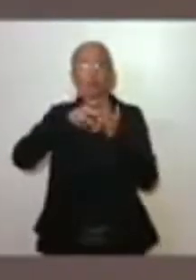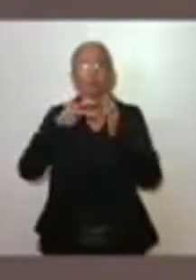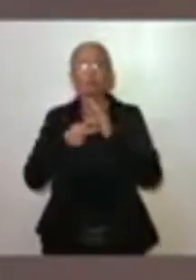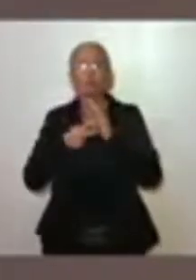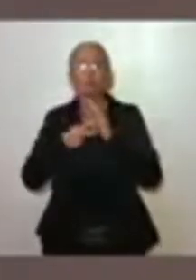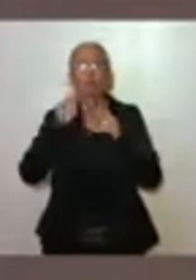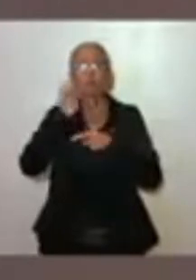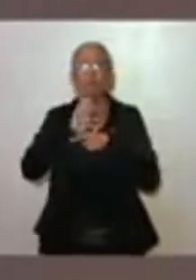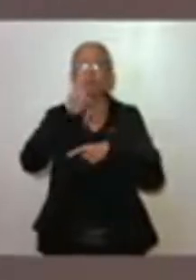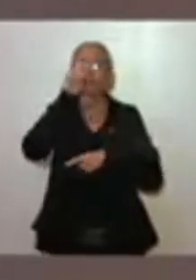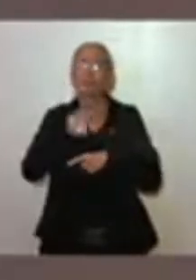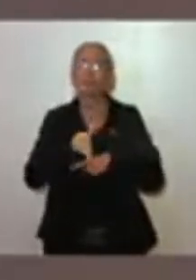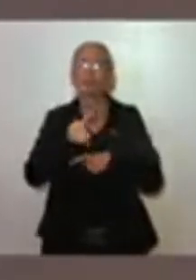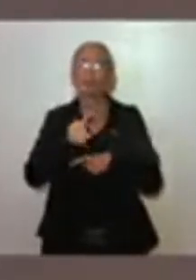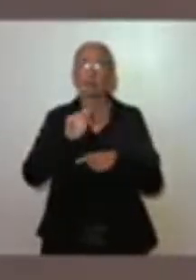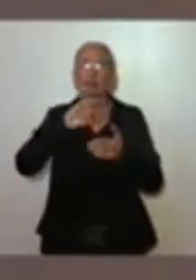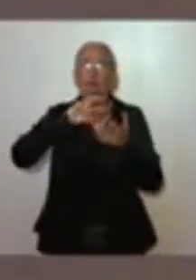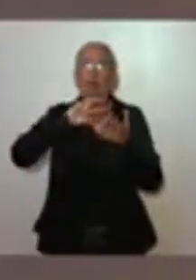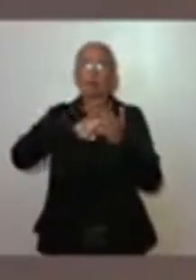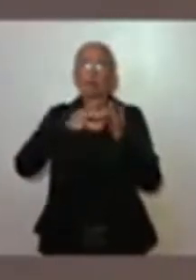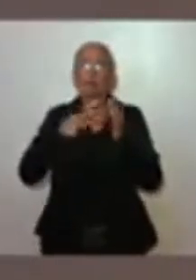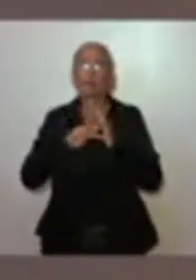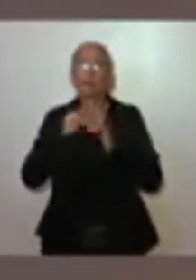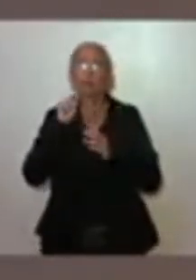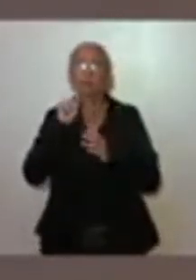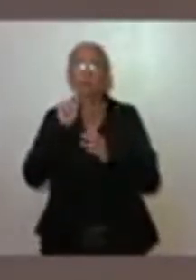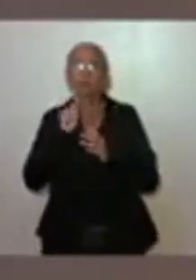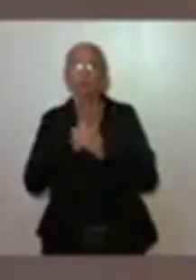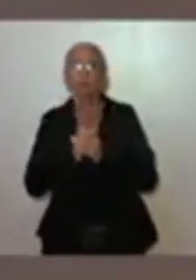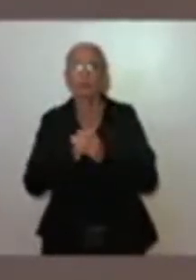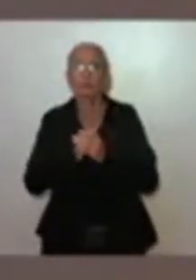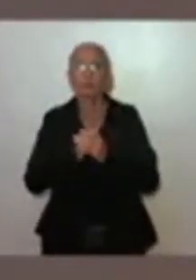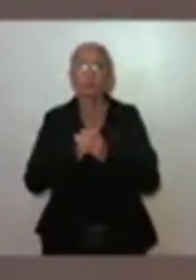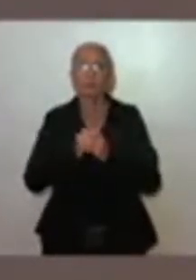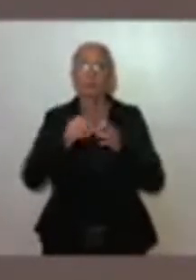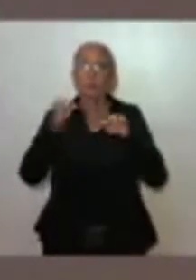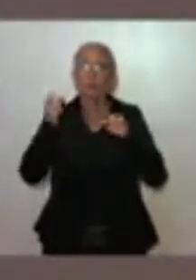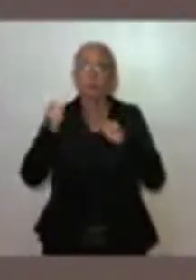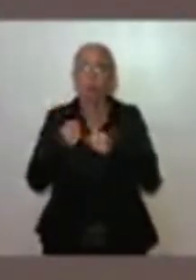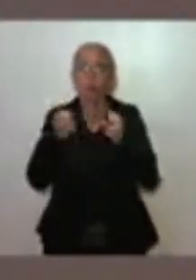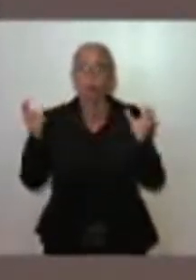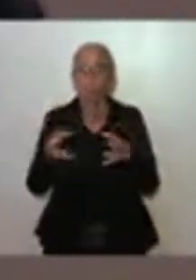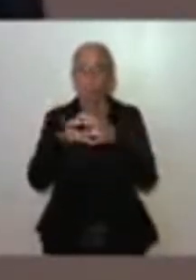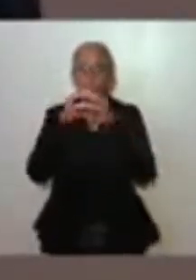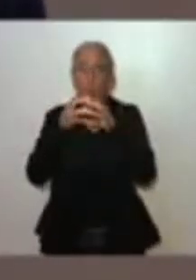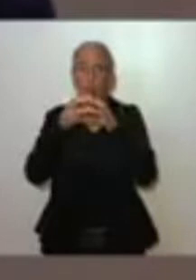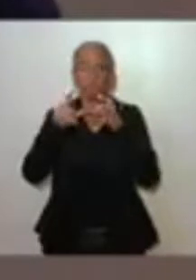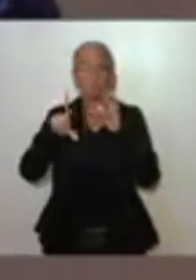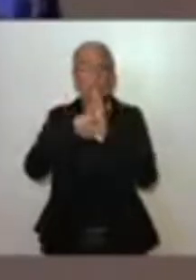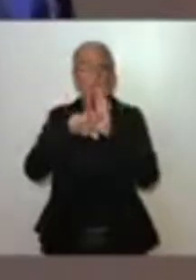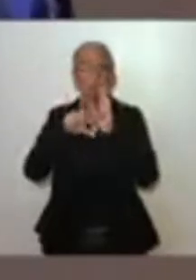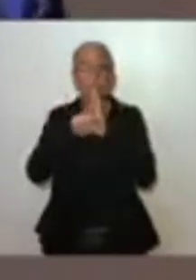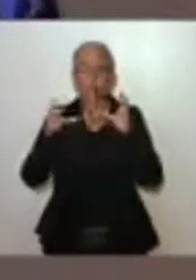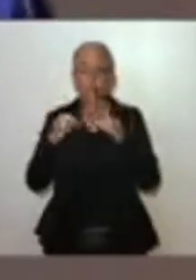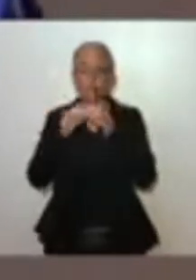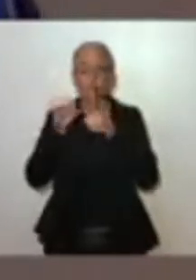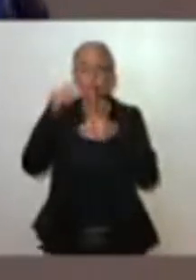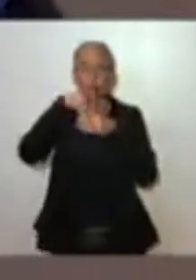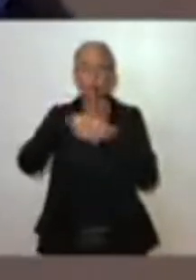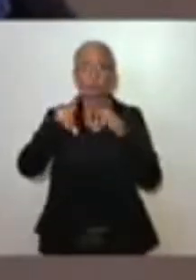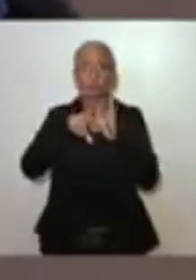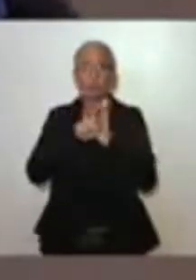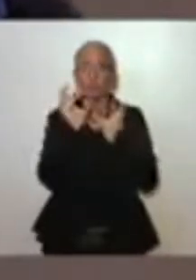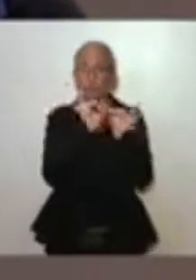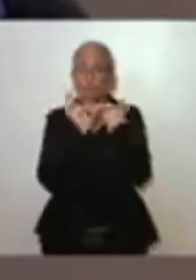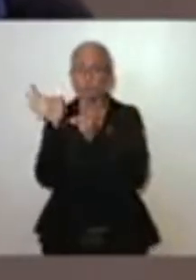estado de direito significa a existência de uma constituição e de um conjunto de leis que definem as